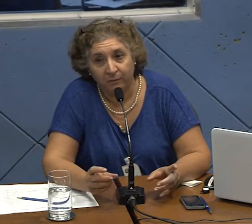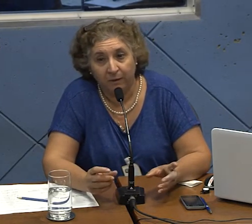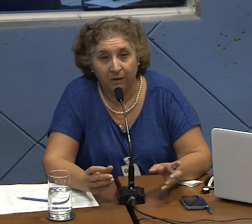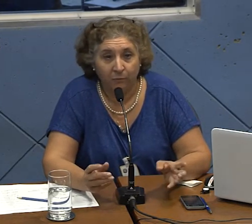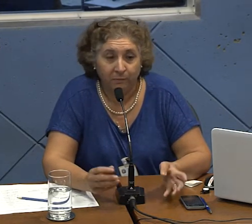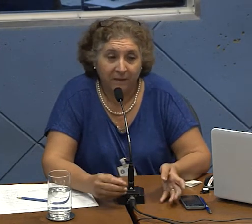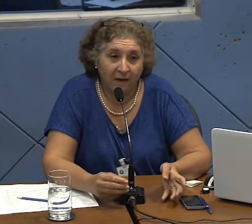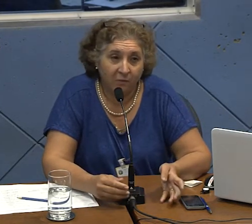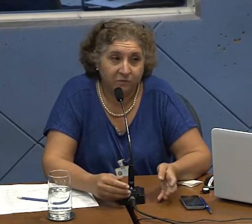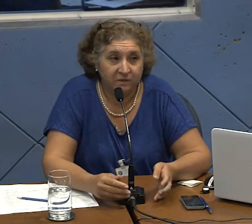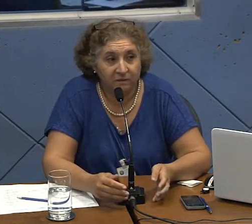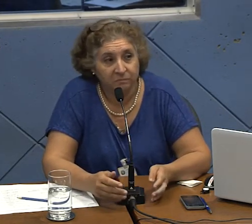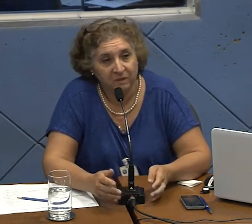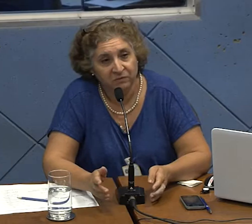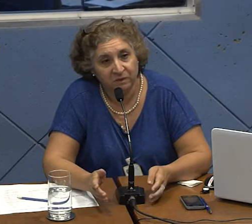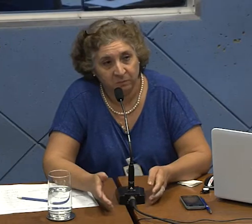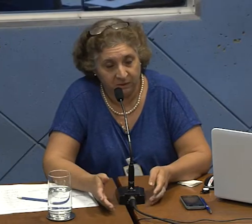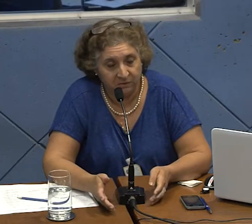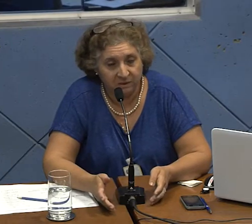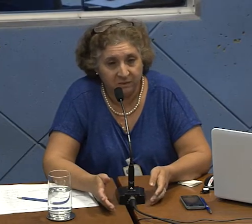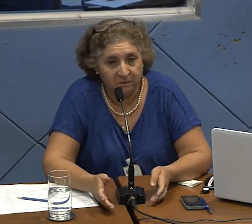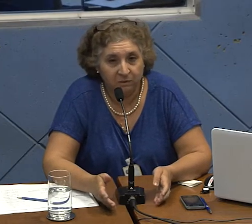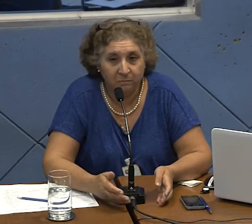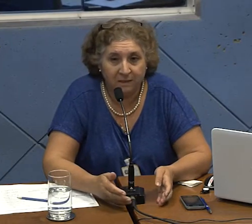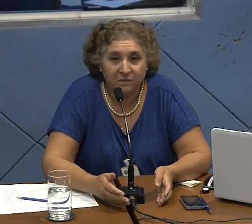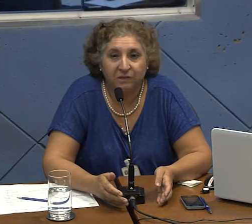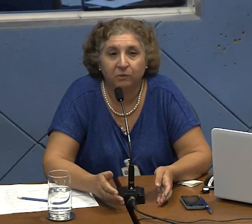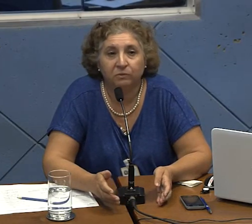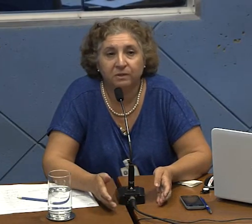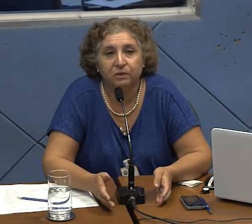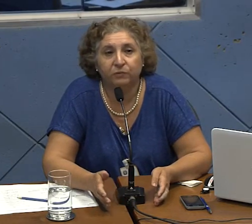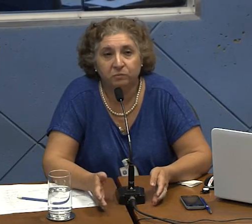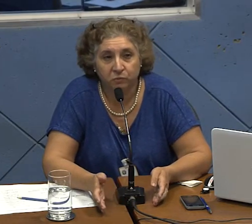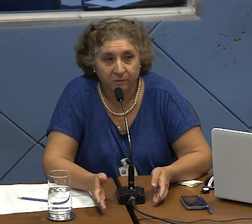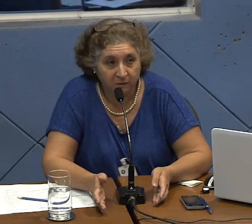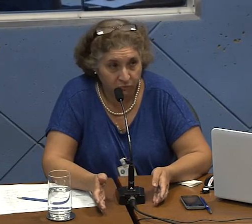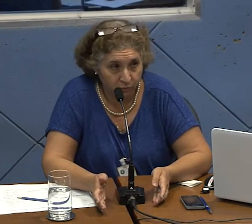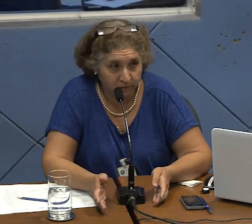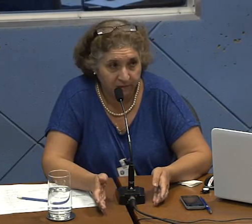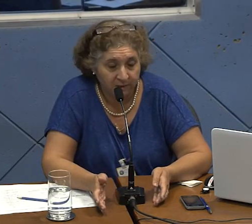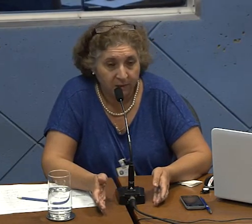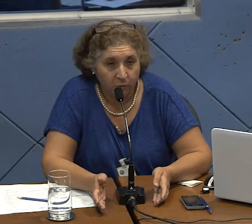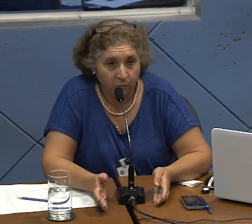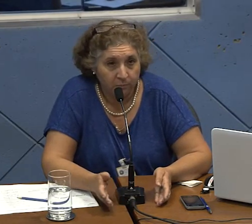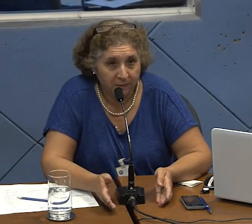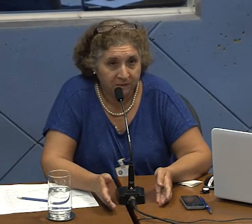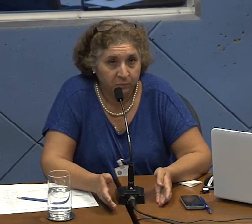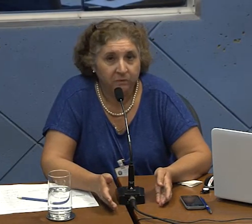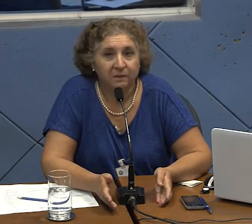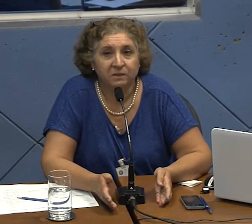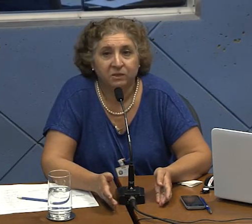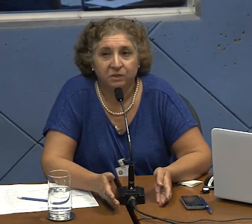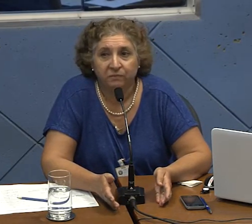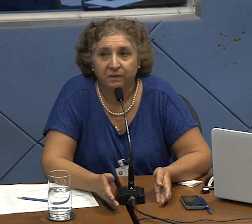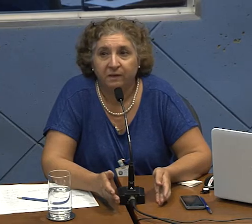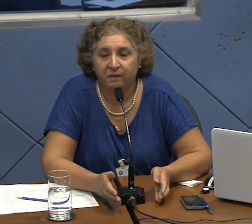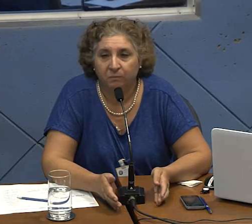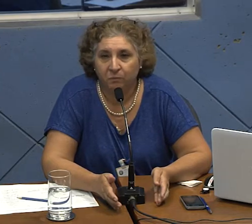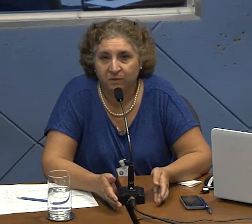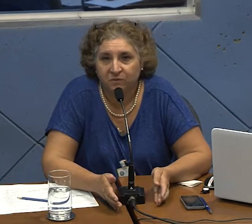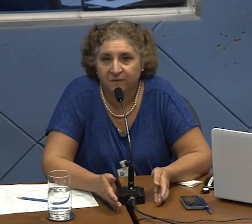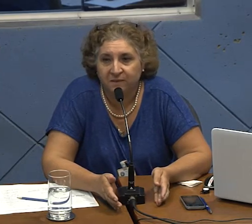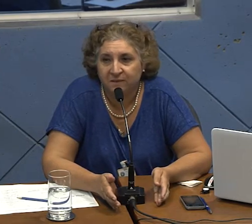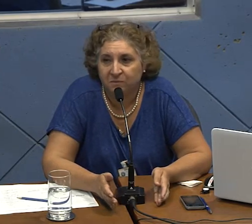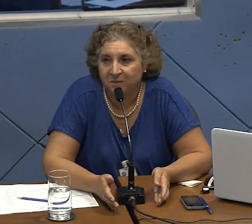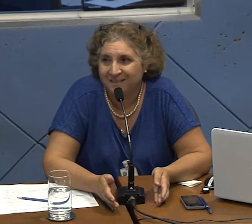tudo bem não é o ideal vocês não muitas vezes poderia estar esperando mas já que aconteceu Vamos cuidar dos dois mais importante a gente